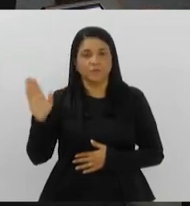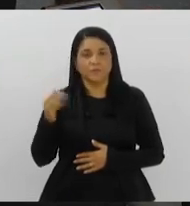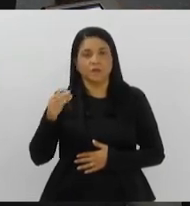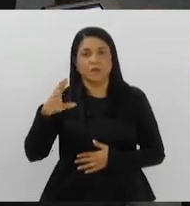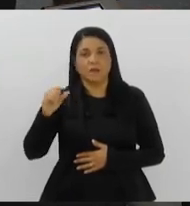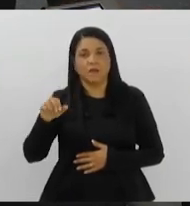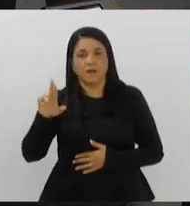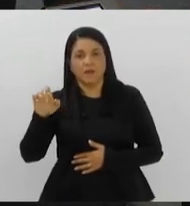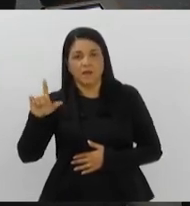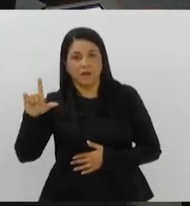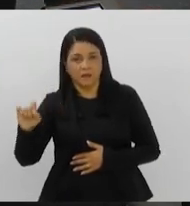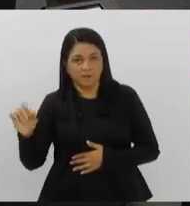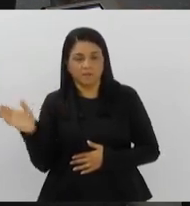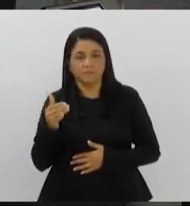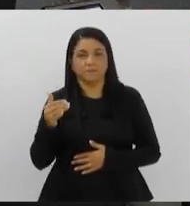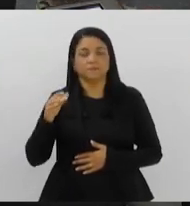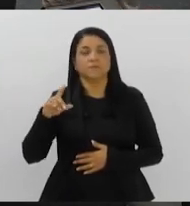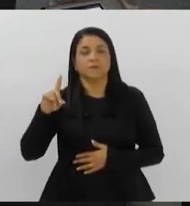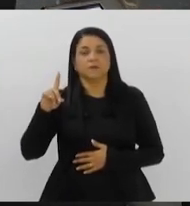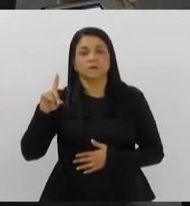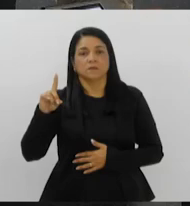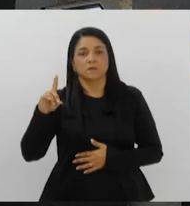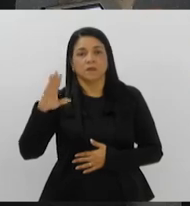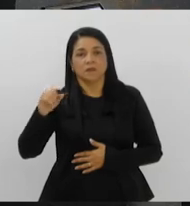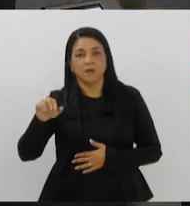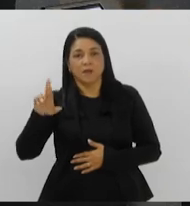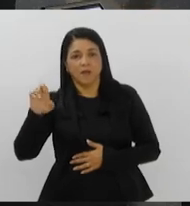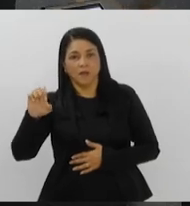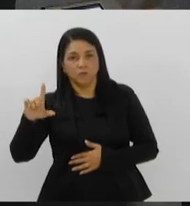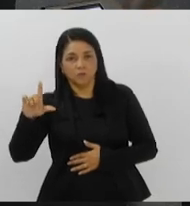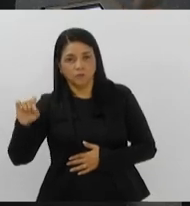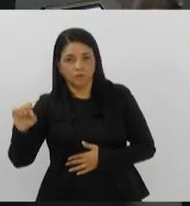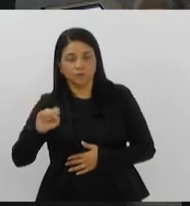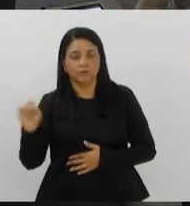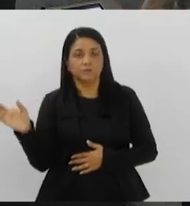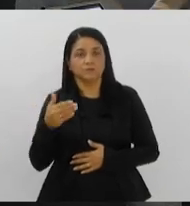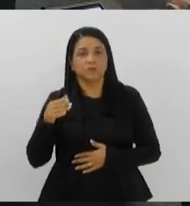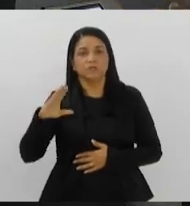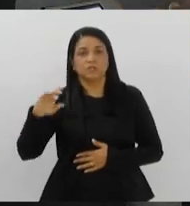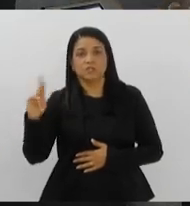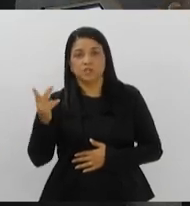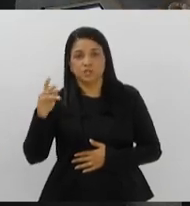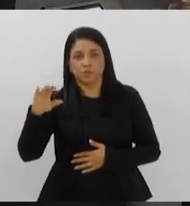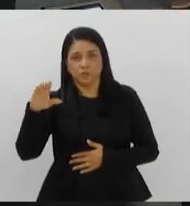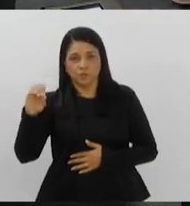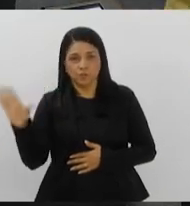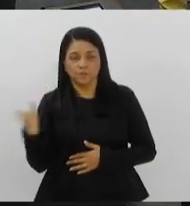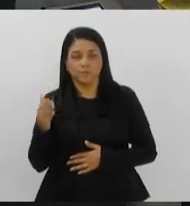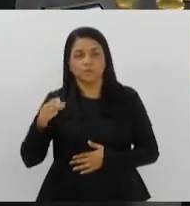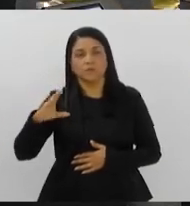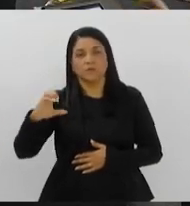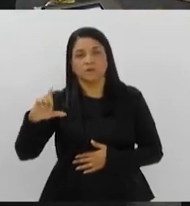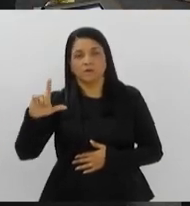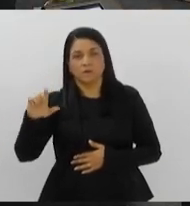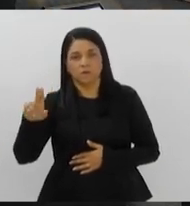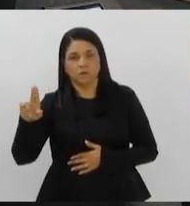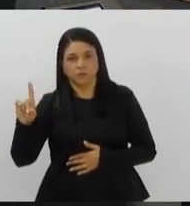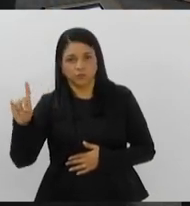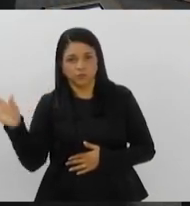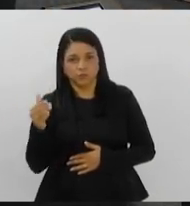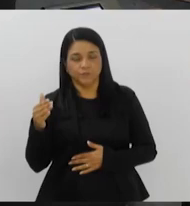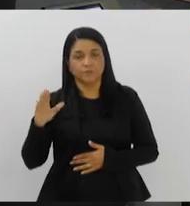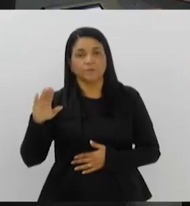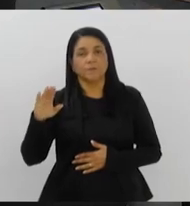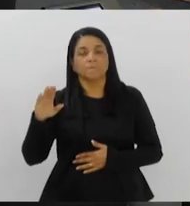deputada Carla Machado, deputado Carlos Macedo, deputado Chico Machado, deputado Cláudio Caiado,